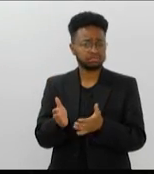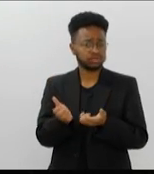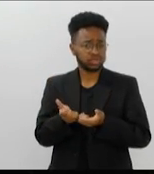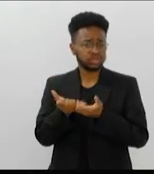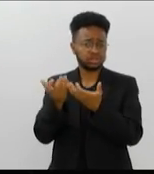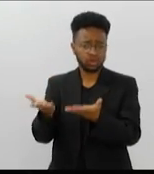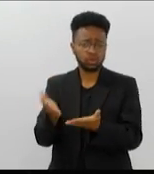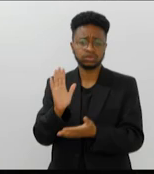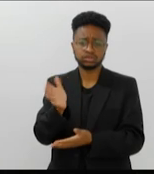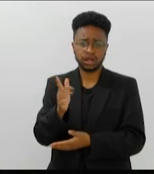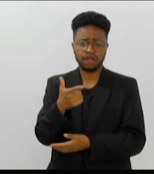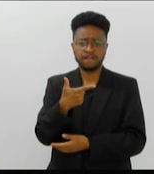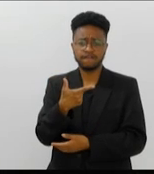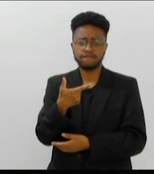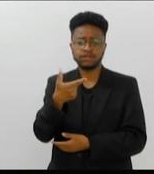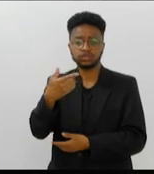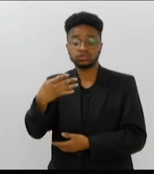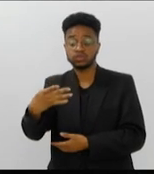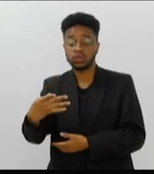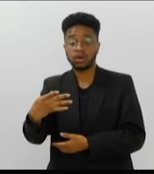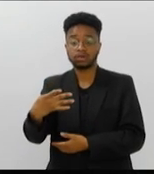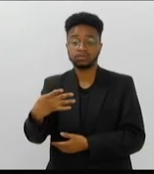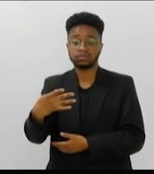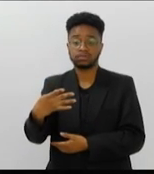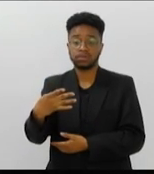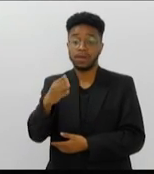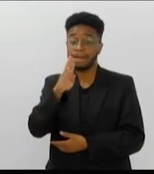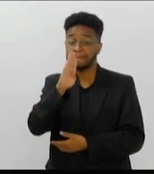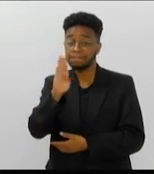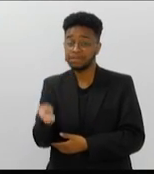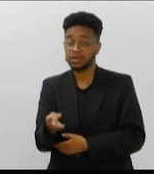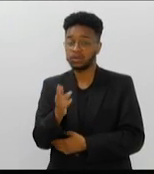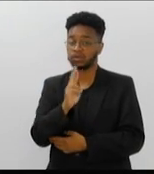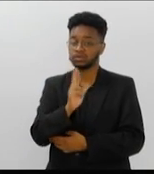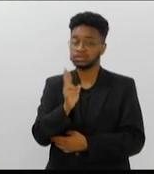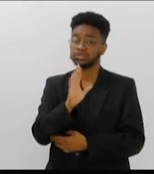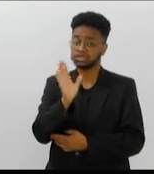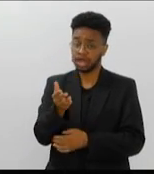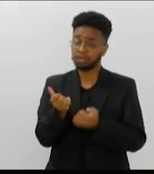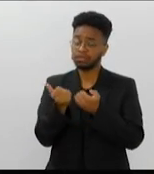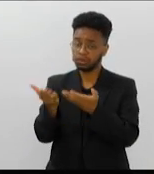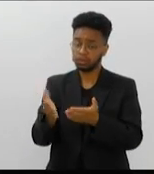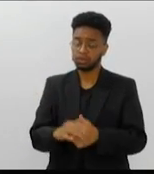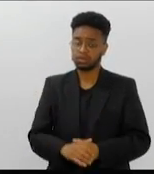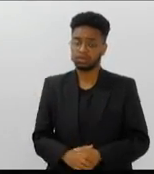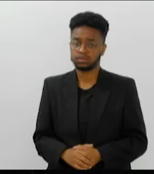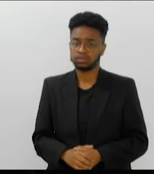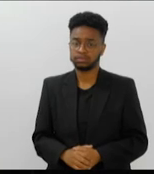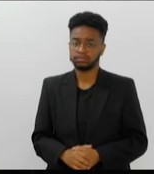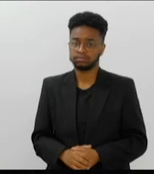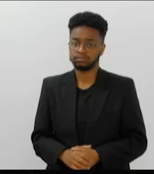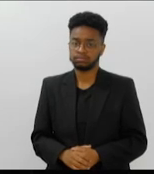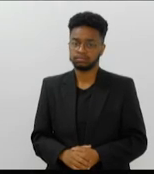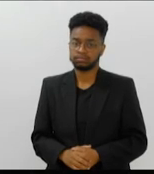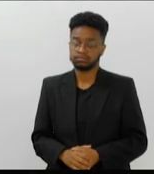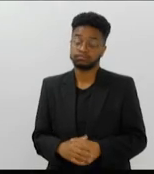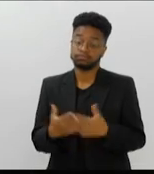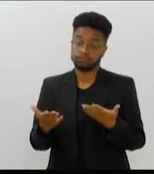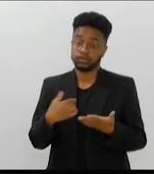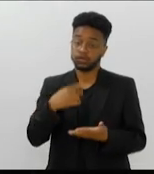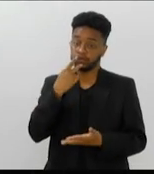de 24 bilhões de reais. Então, volto a